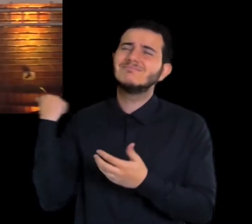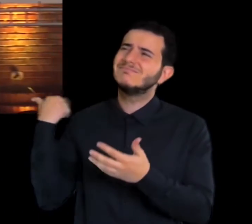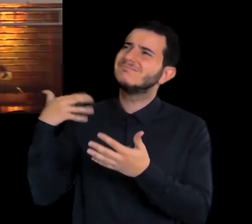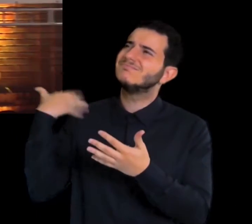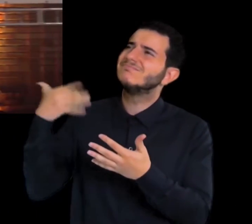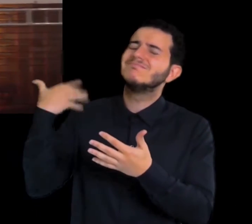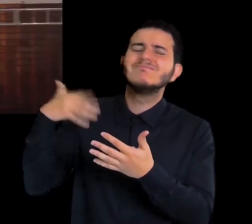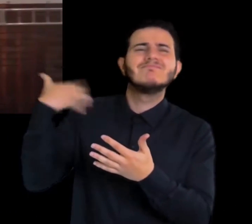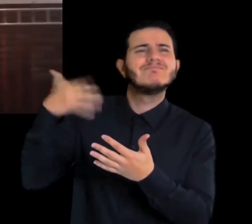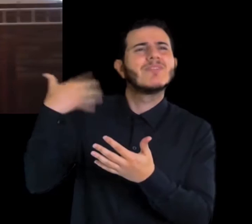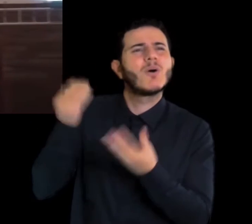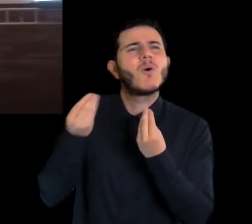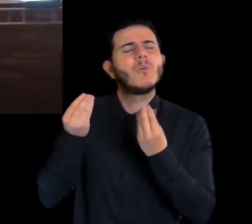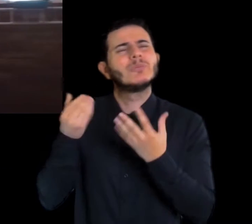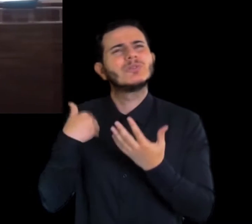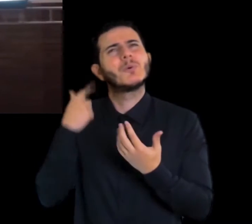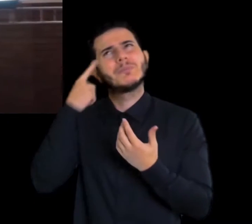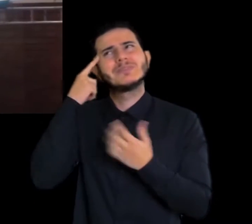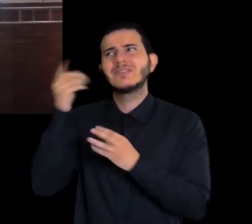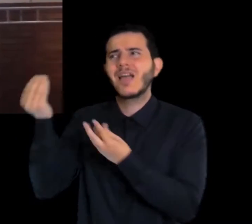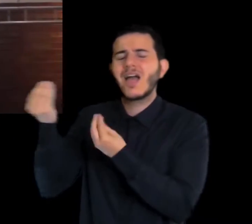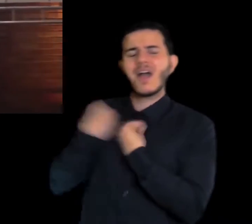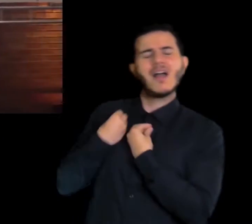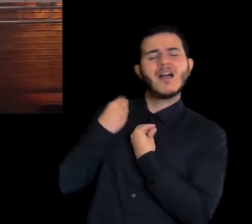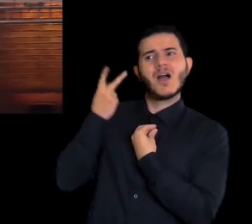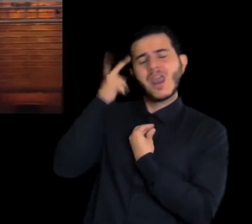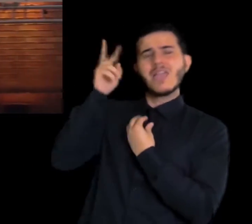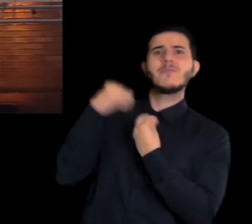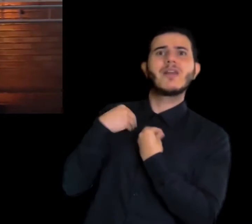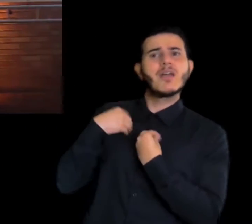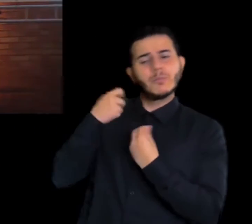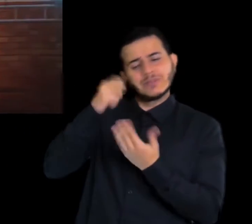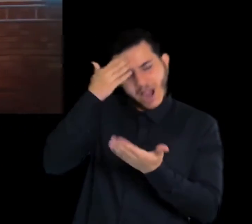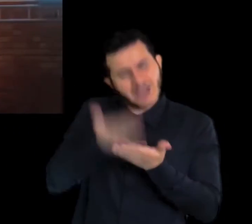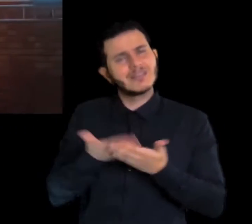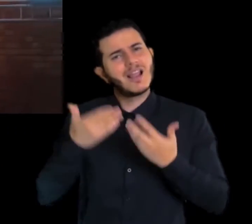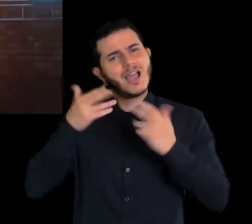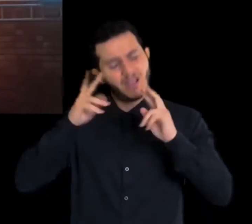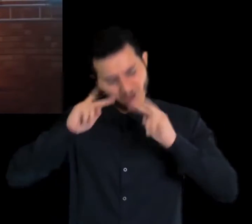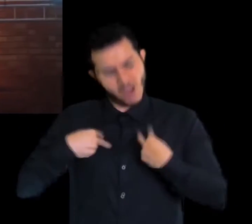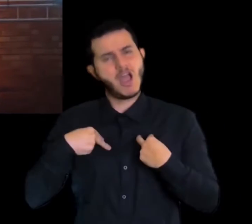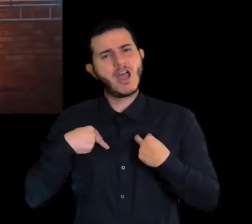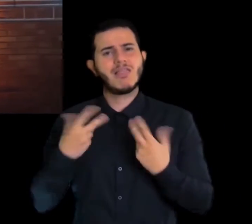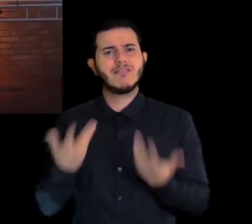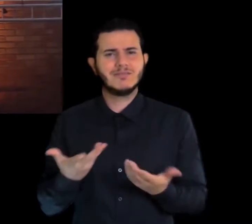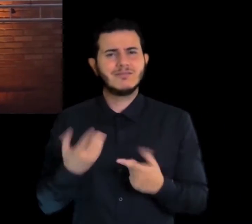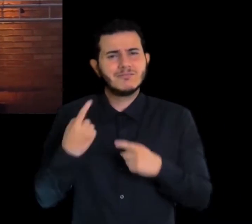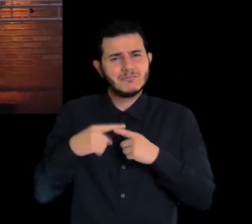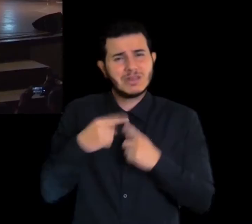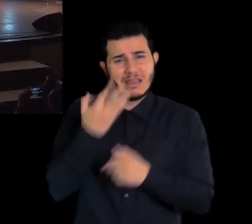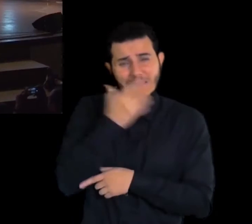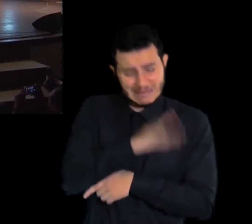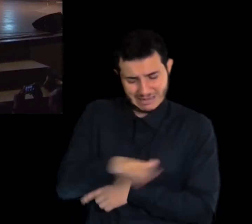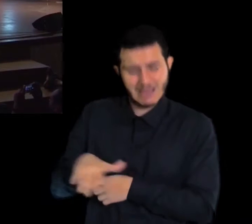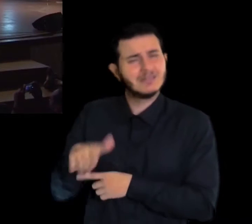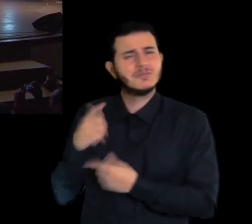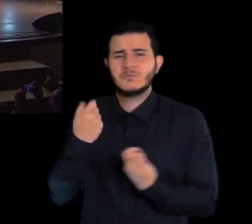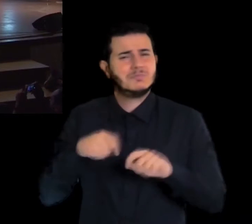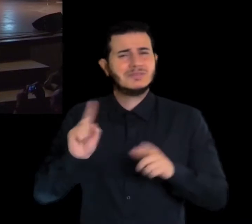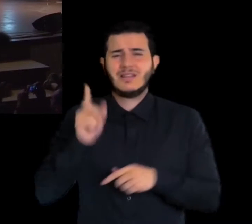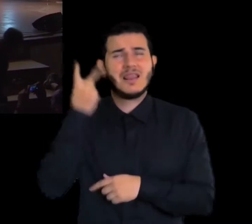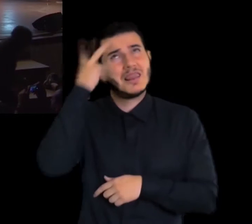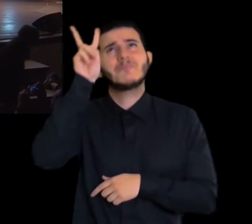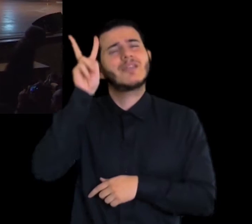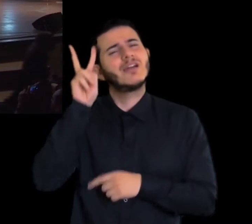foi? Onde foi que ficou? Onde foi que alguém precisou me lembrar de acreditar? Por quê? Né? Porque uma criança não precisa ser lembrada disso,